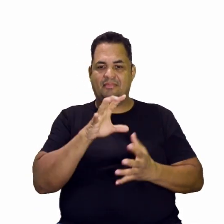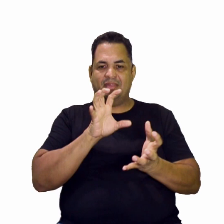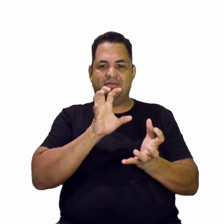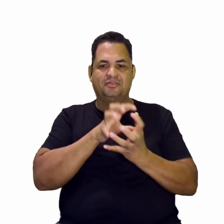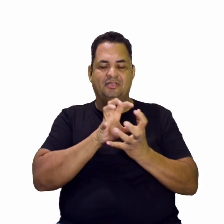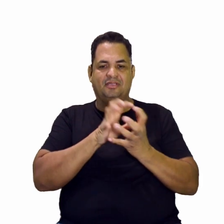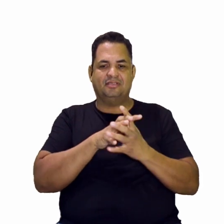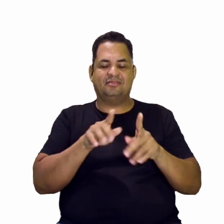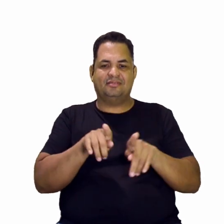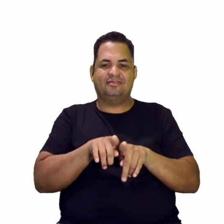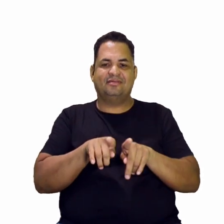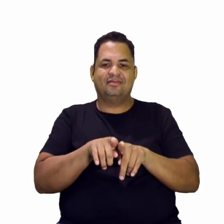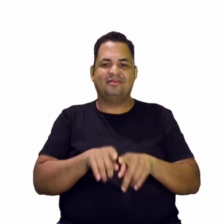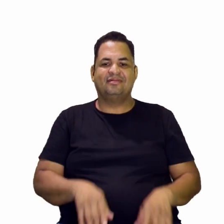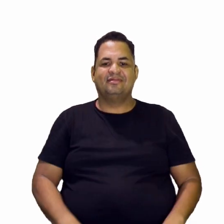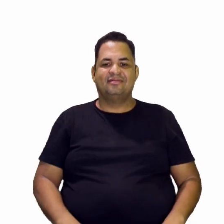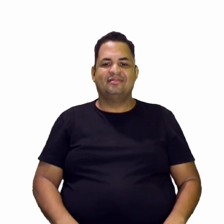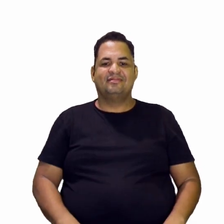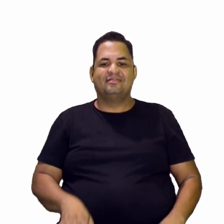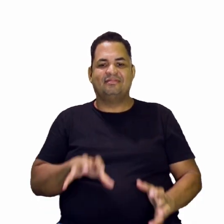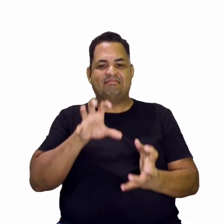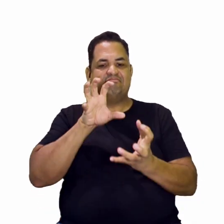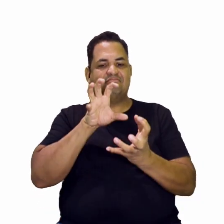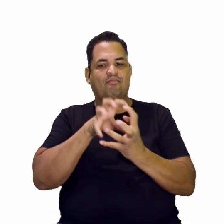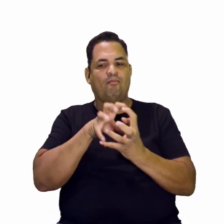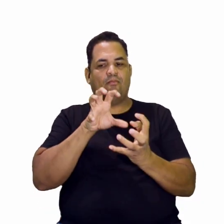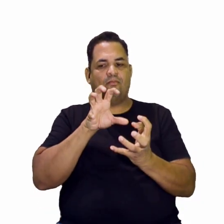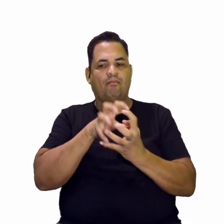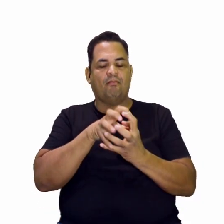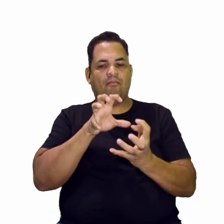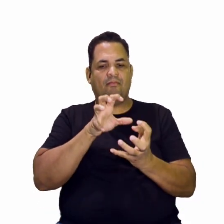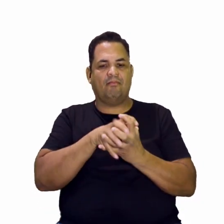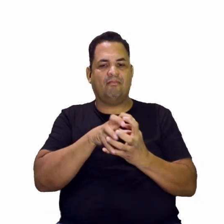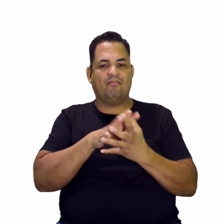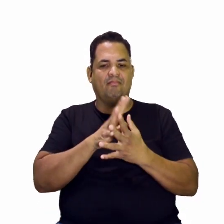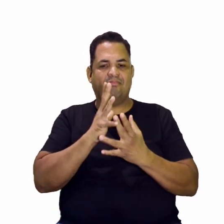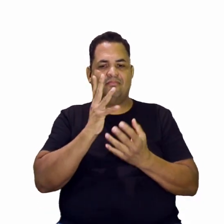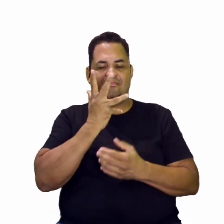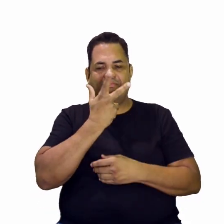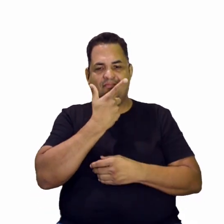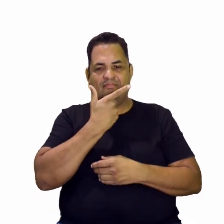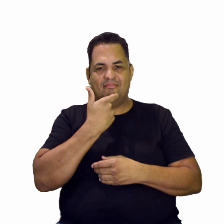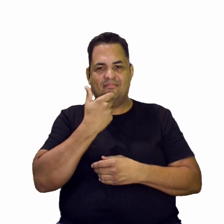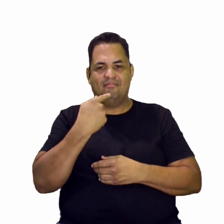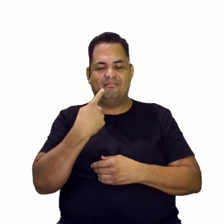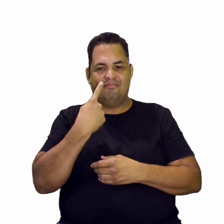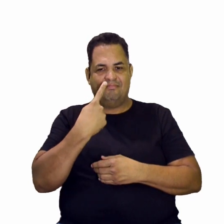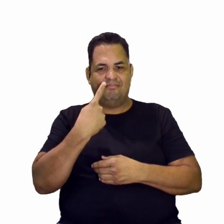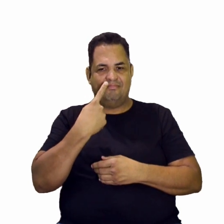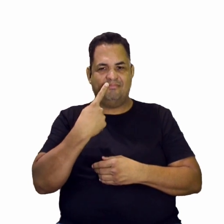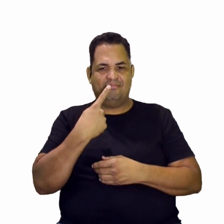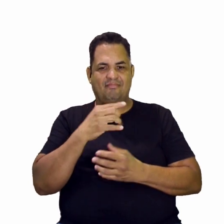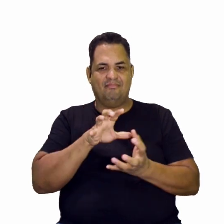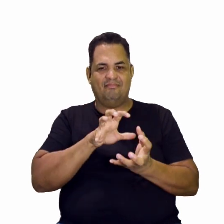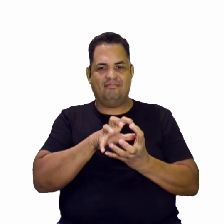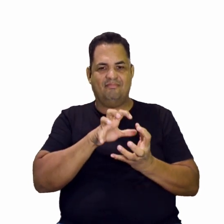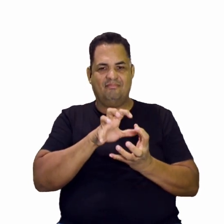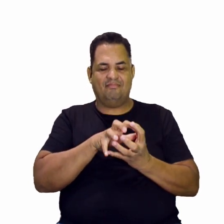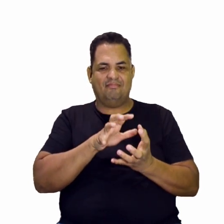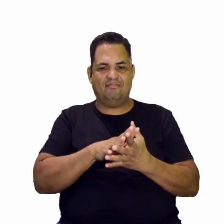jacaré? Com essas bocas, esses dentições maravilhosas, né? E você pode observar que a parte